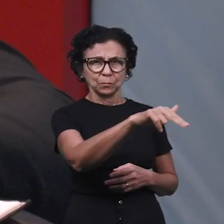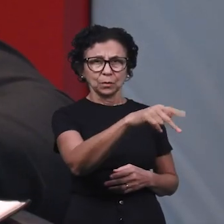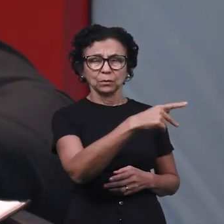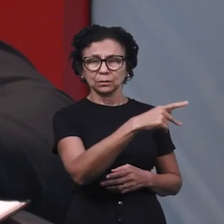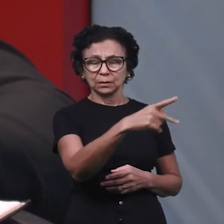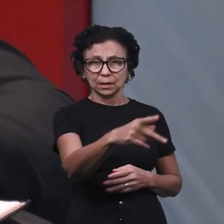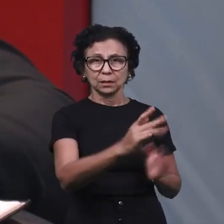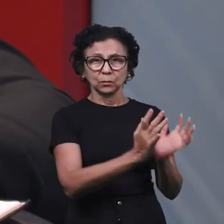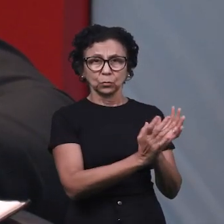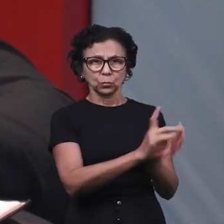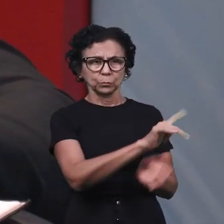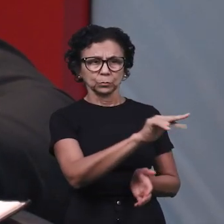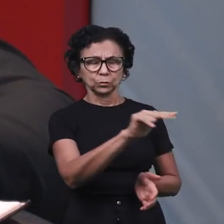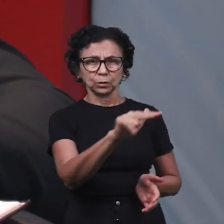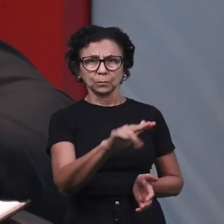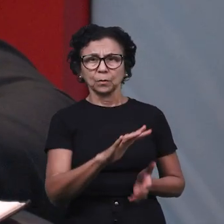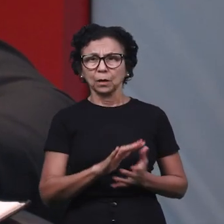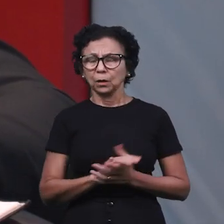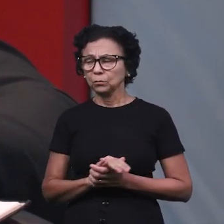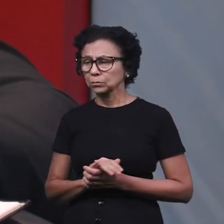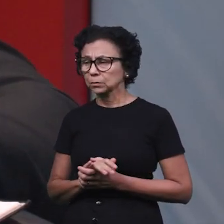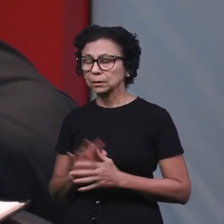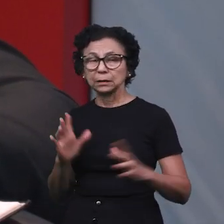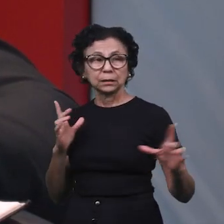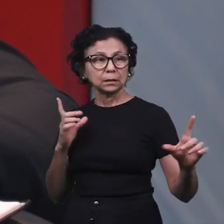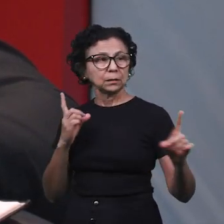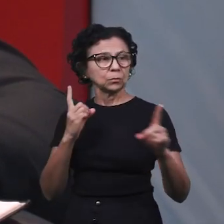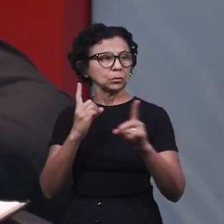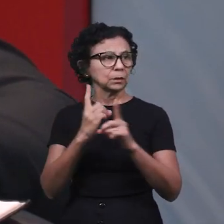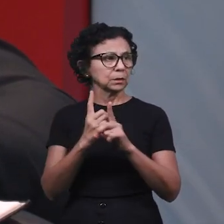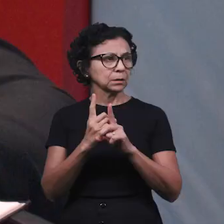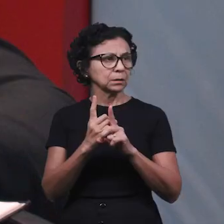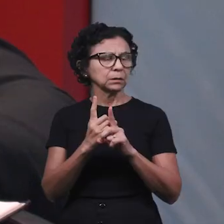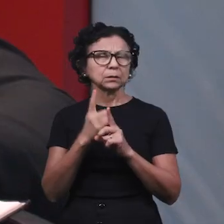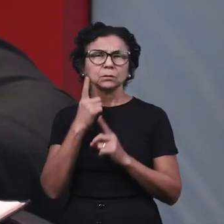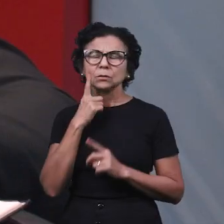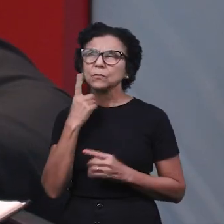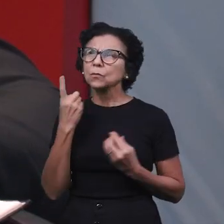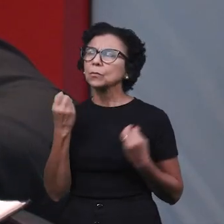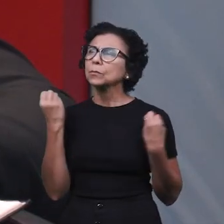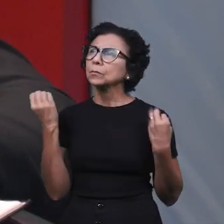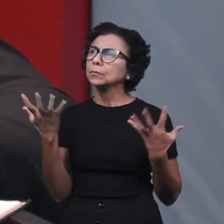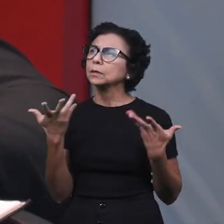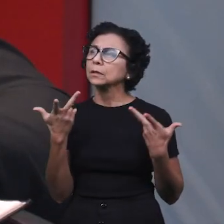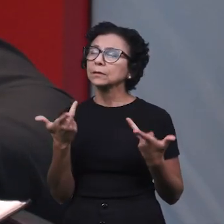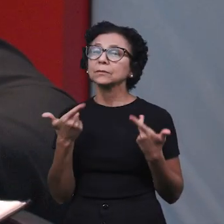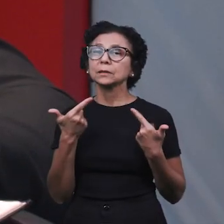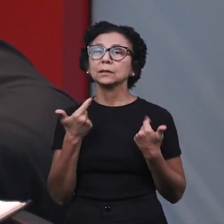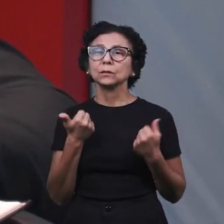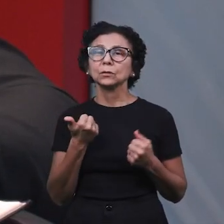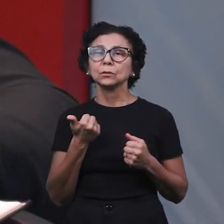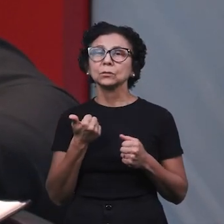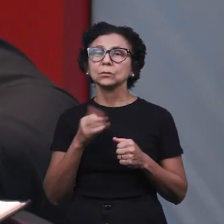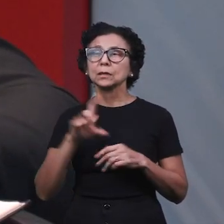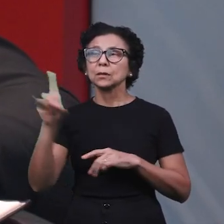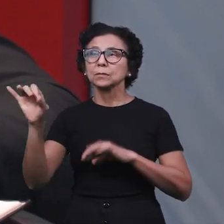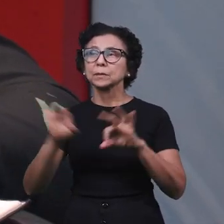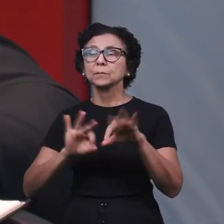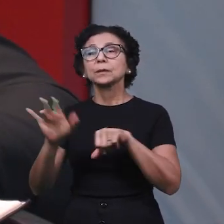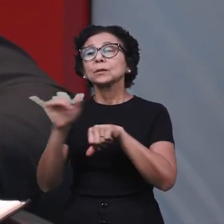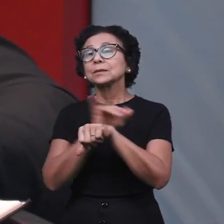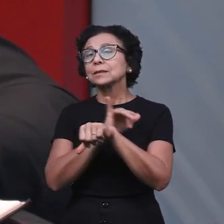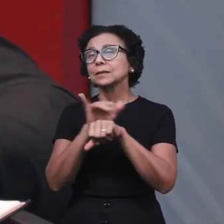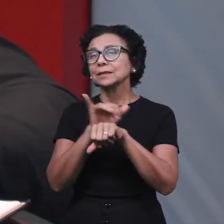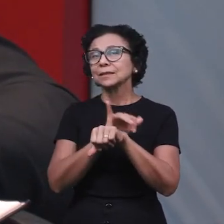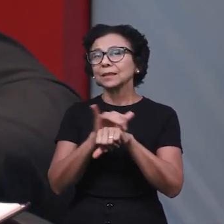sendo anunciado, nós vemos como é glorioso a estratégia de Deus para suprir as nossas necessidades no